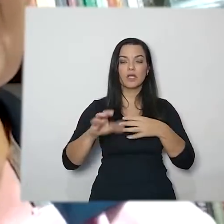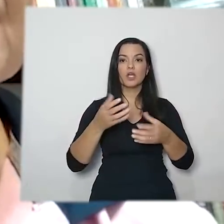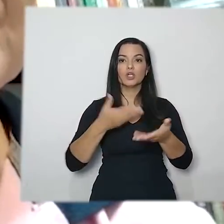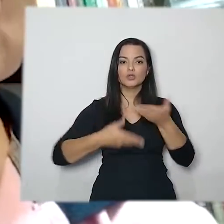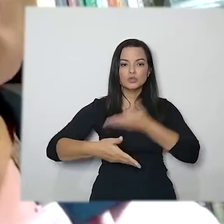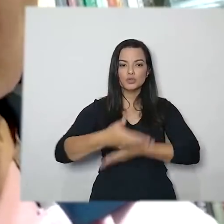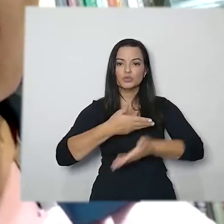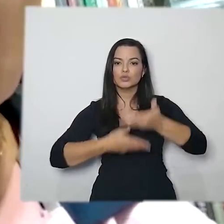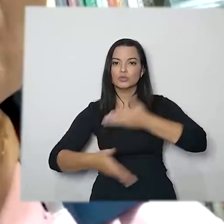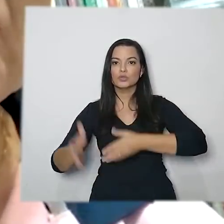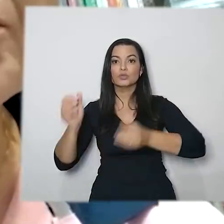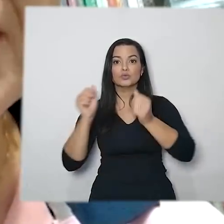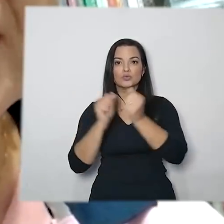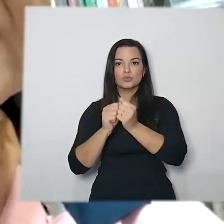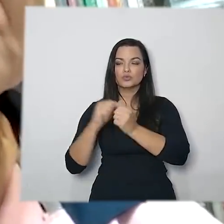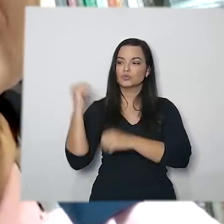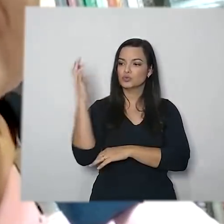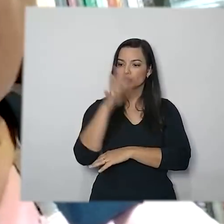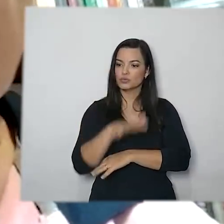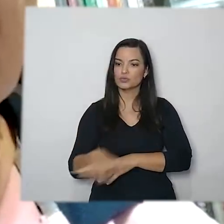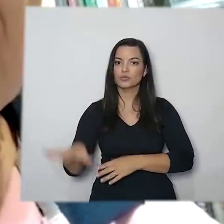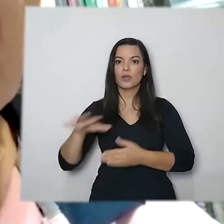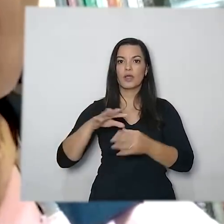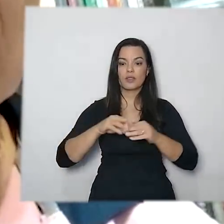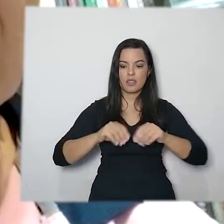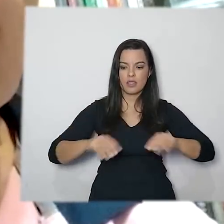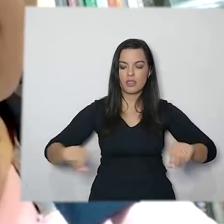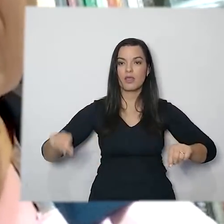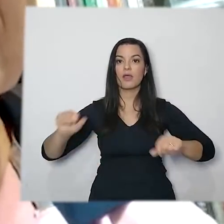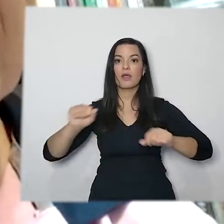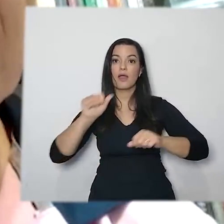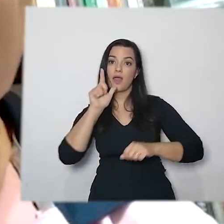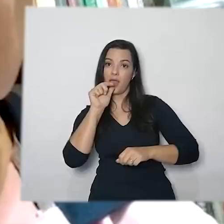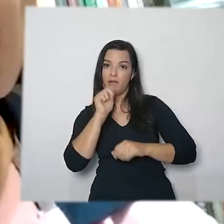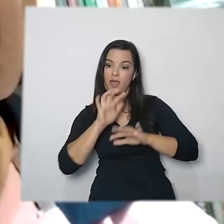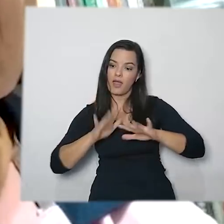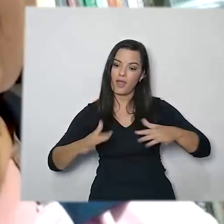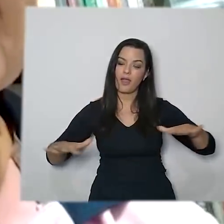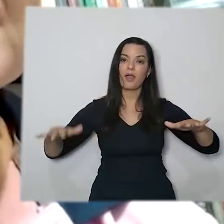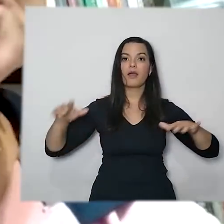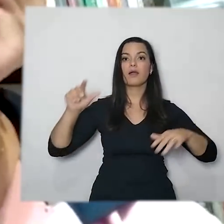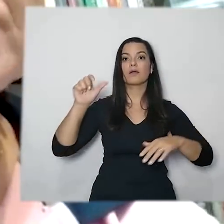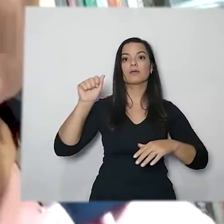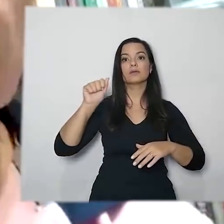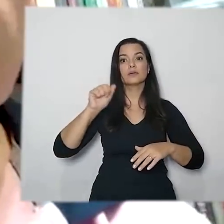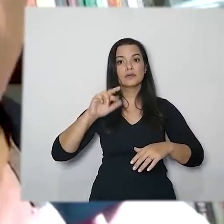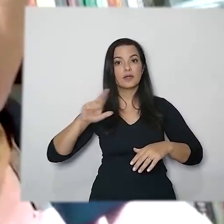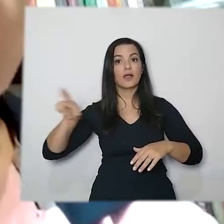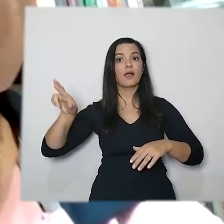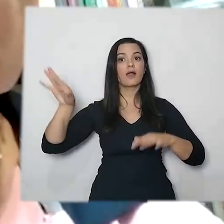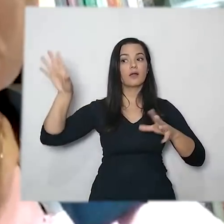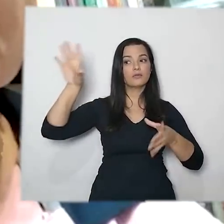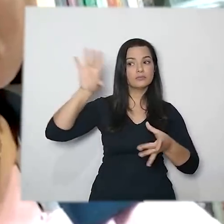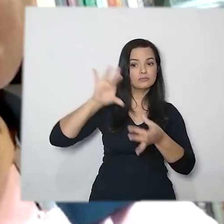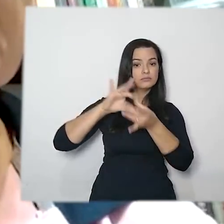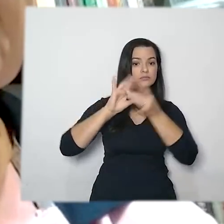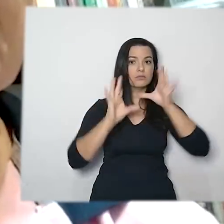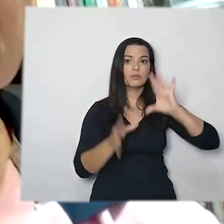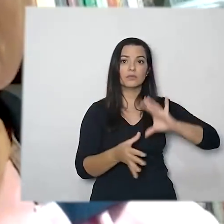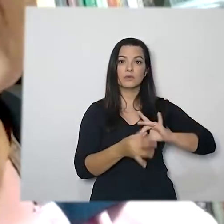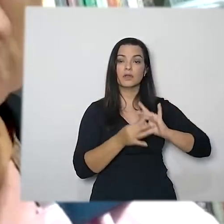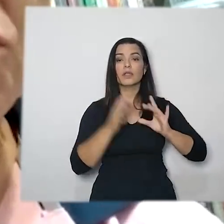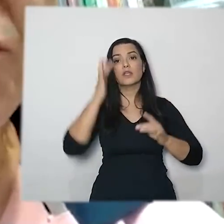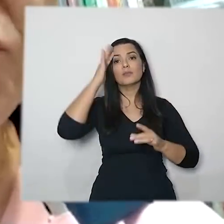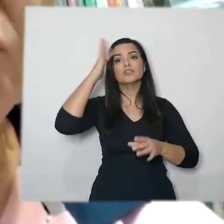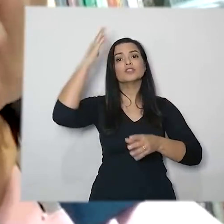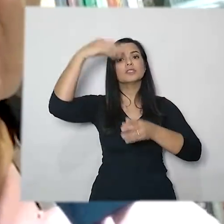ser, vinculado ao meio ambiente, à terra, à água, ar, enfim. Imagina vocês, na casa de vocês, né?